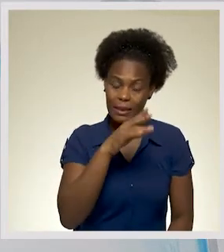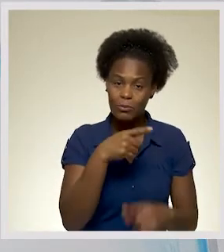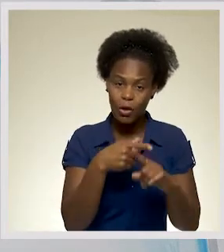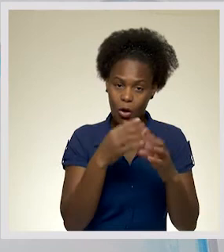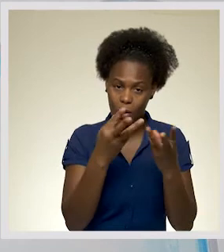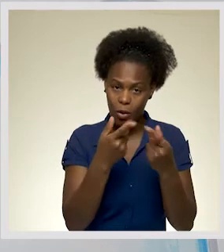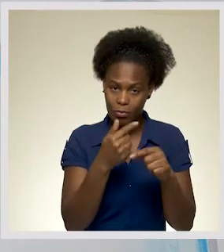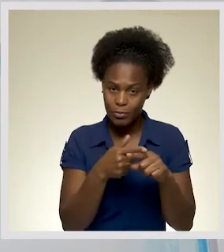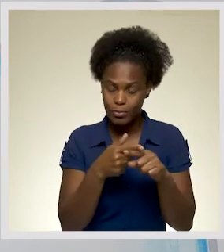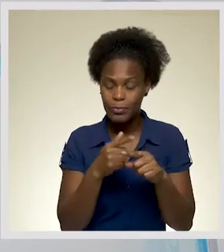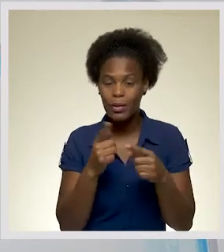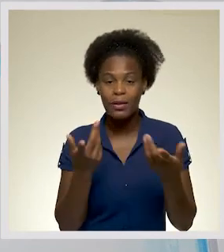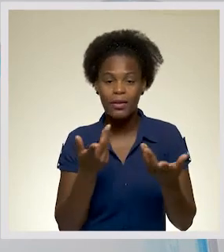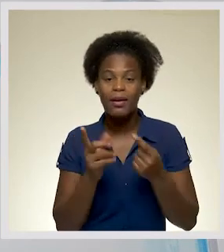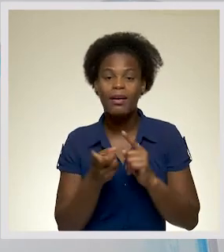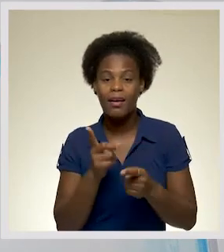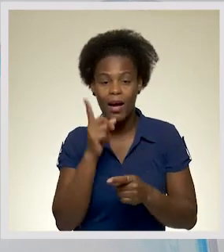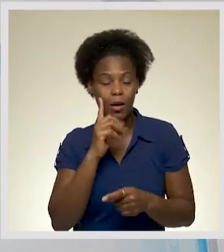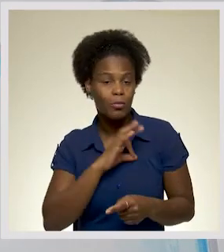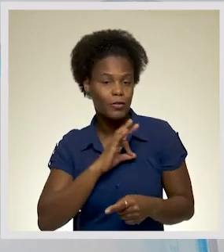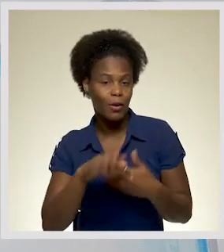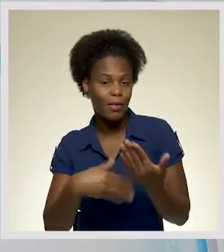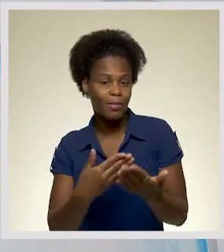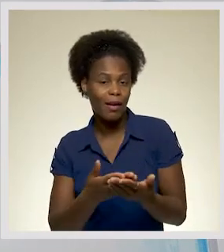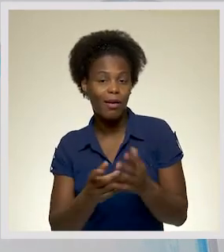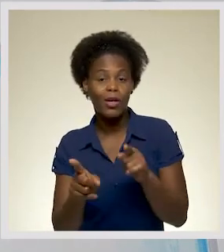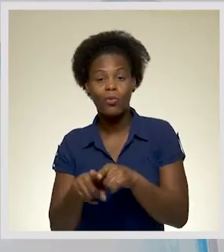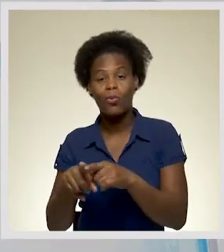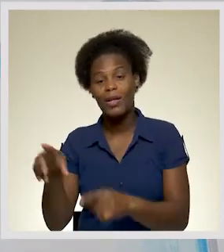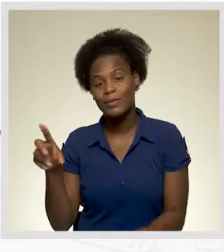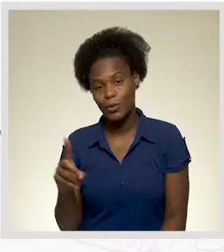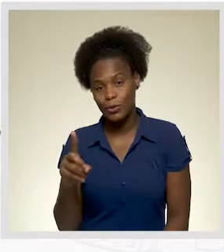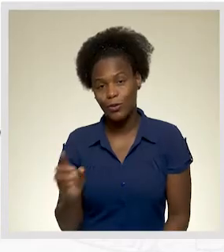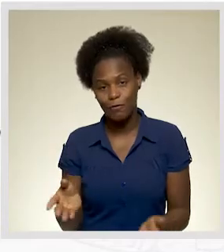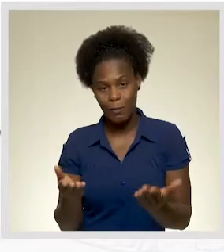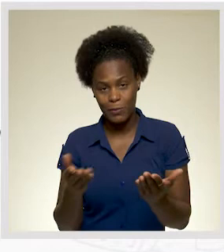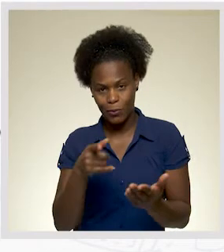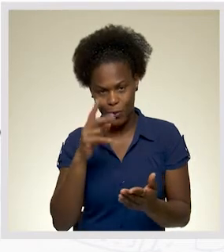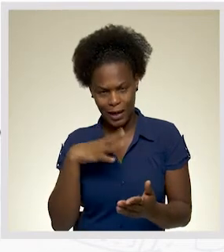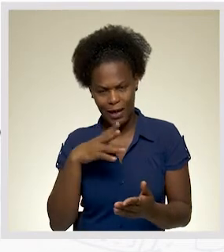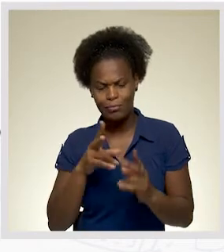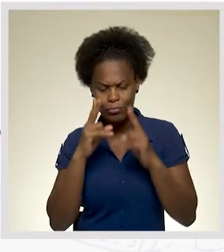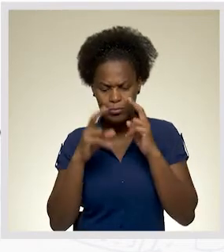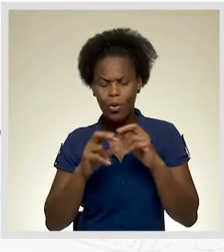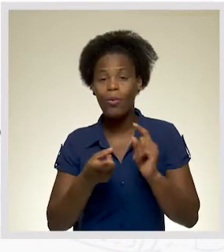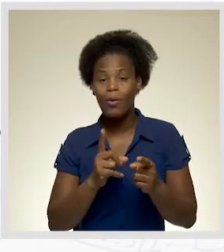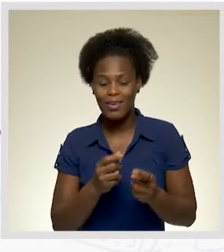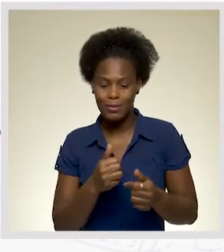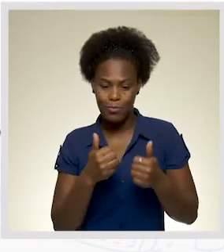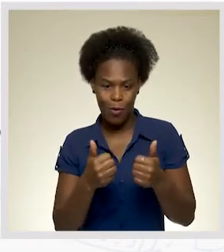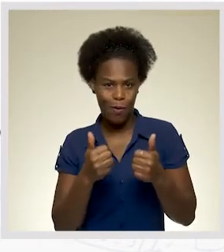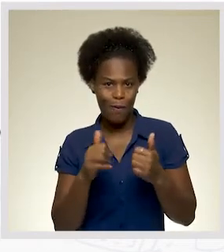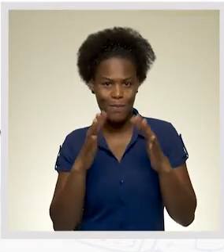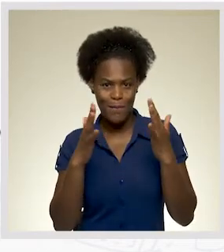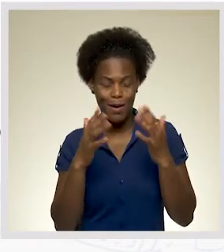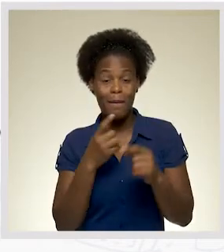pela quantidade que a professora deu, que é 6. Então, vamos lá, o que é que descobriram? Muito bem,